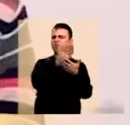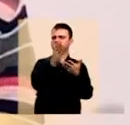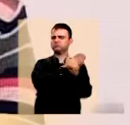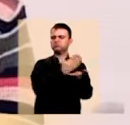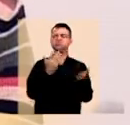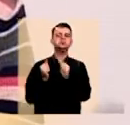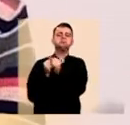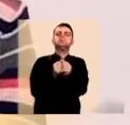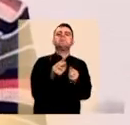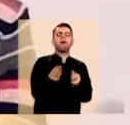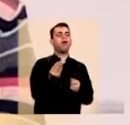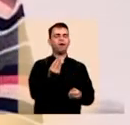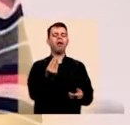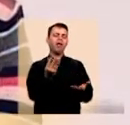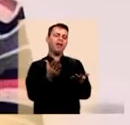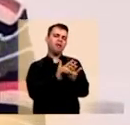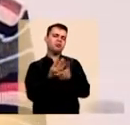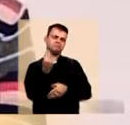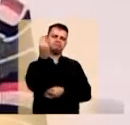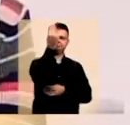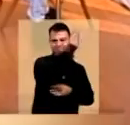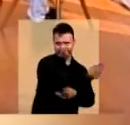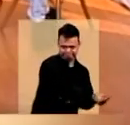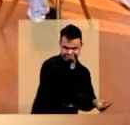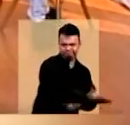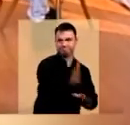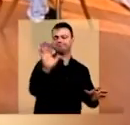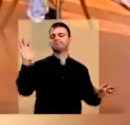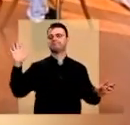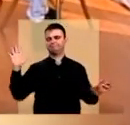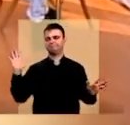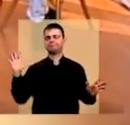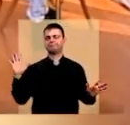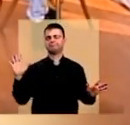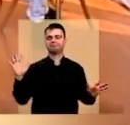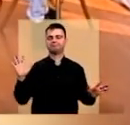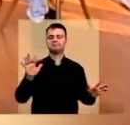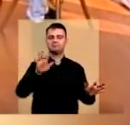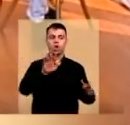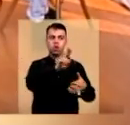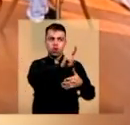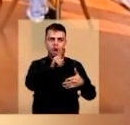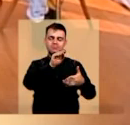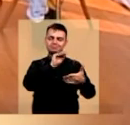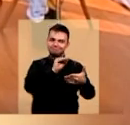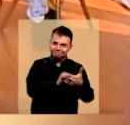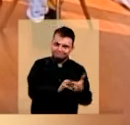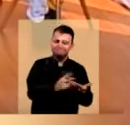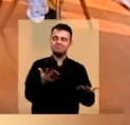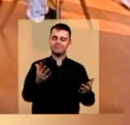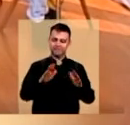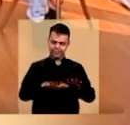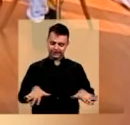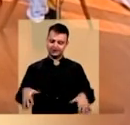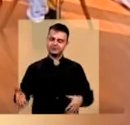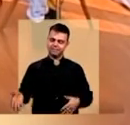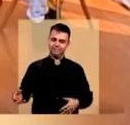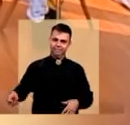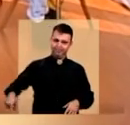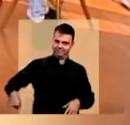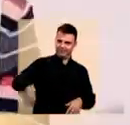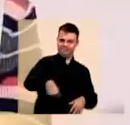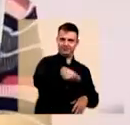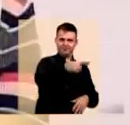devolver os livros com as crianças. Uma coisa mais prática, né? Mas assim, para cadastrar a criança, né,